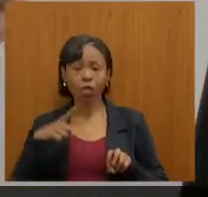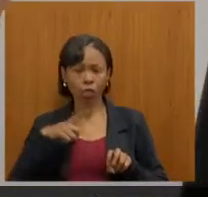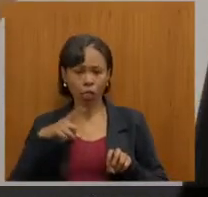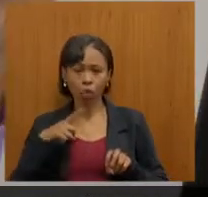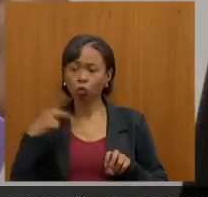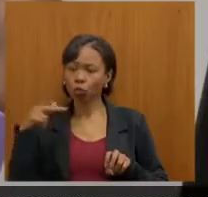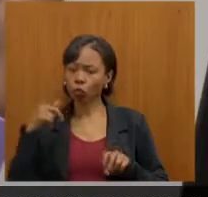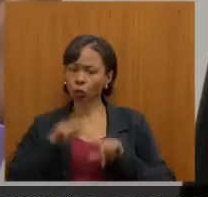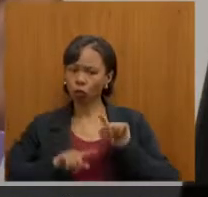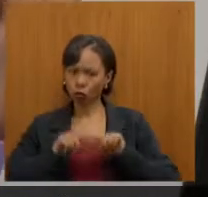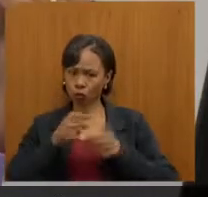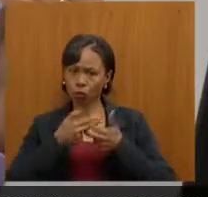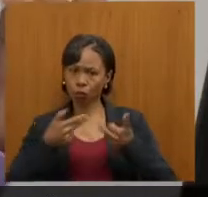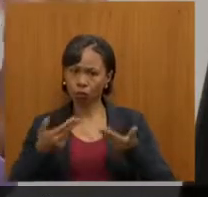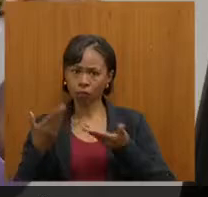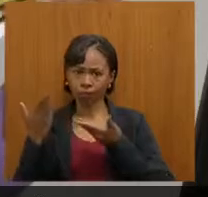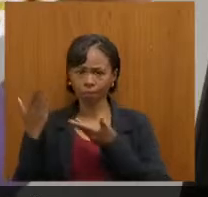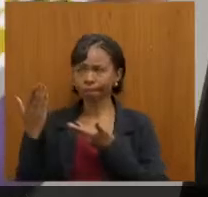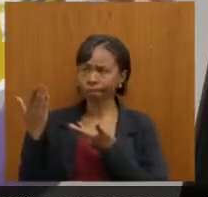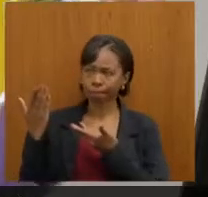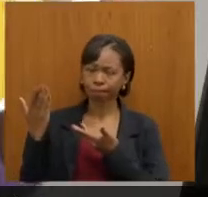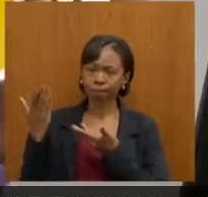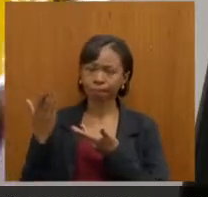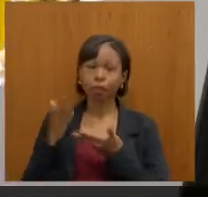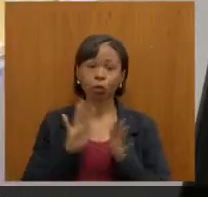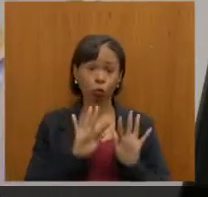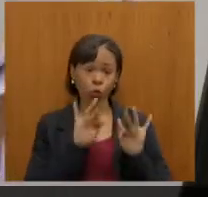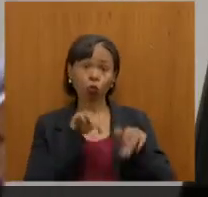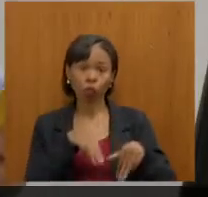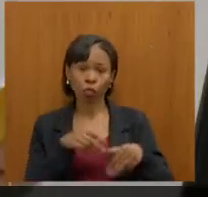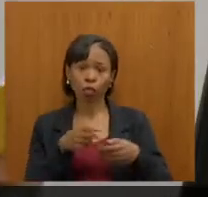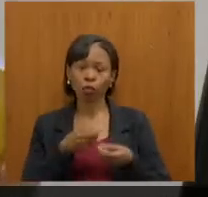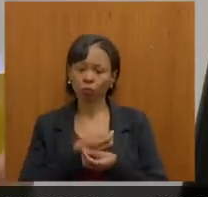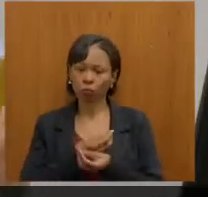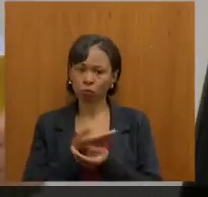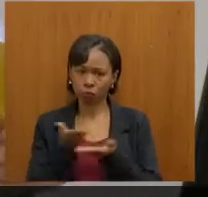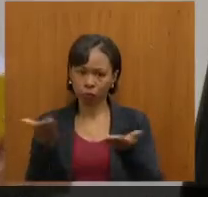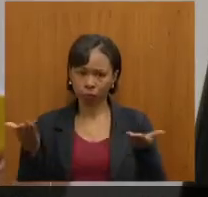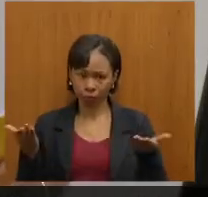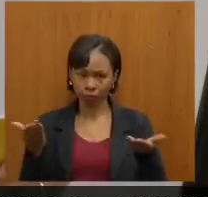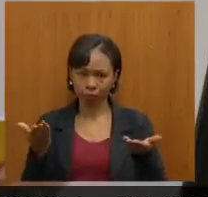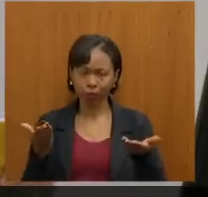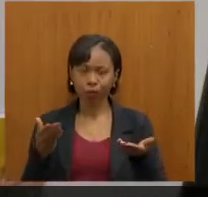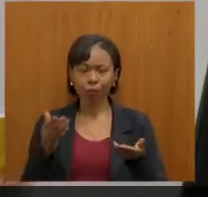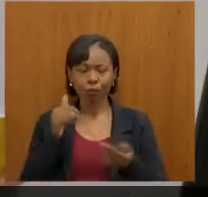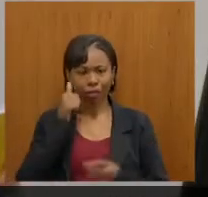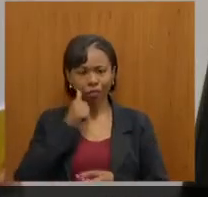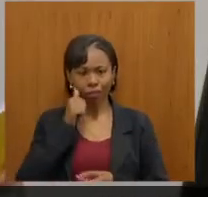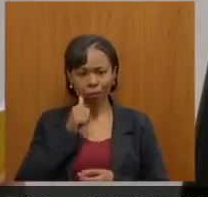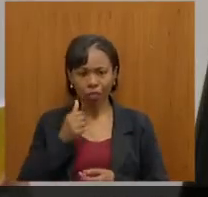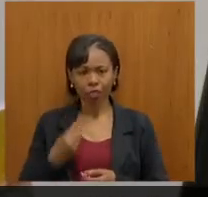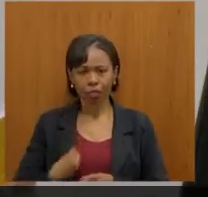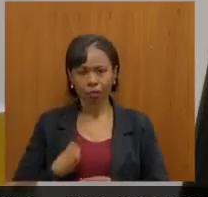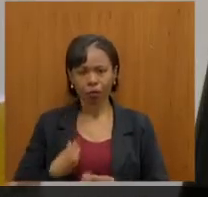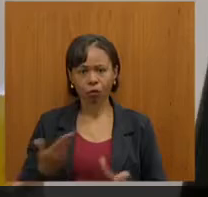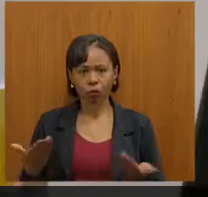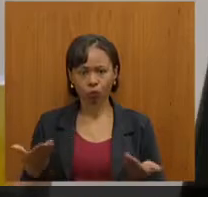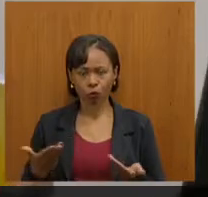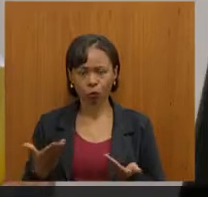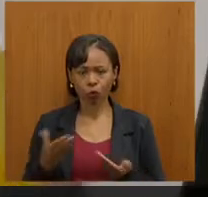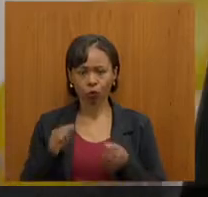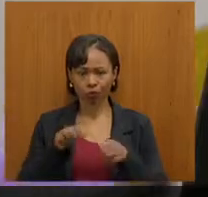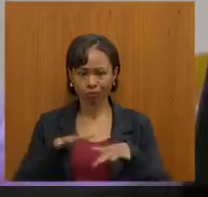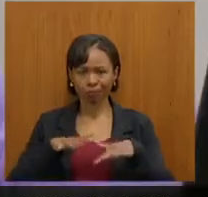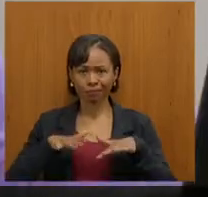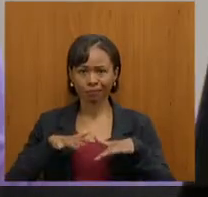tá Inclusive a gente ao final aqui nós vamos compartilhar aqui com essas mulheres que estão aqui conosco também é no